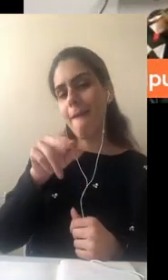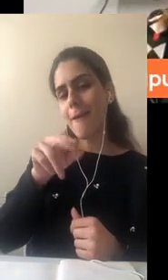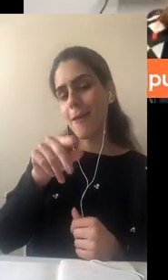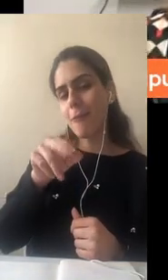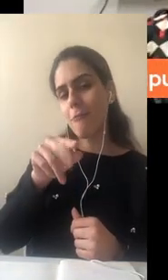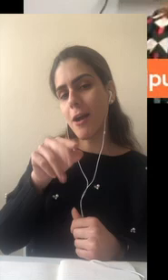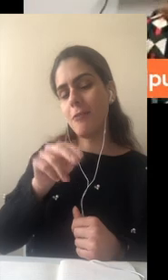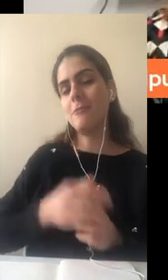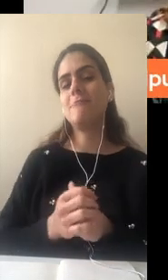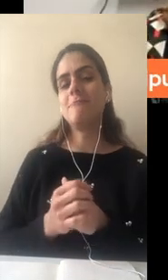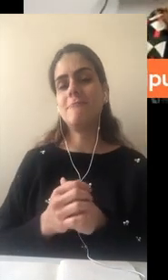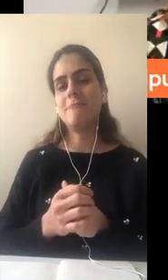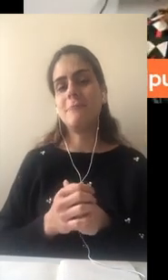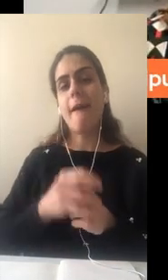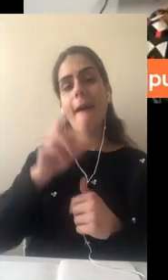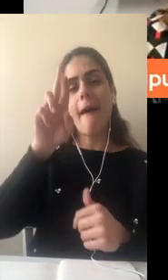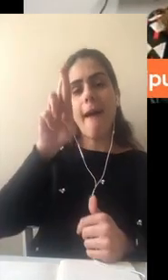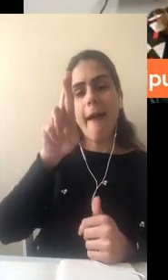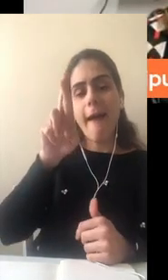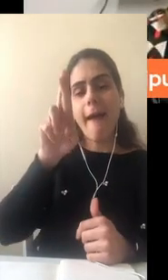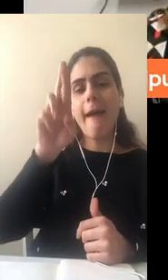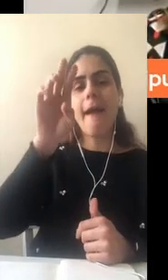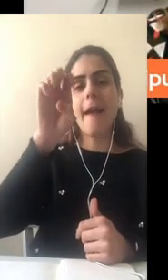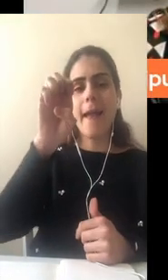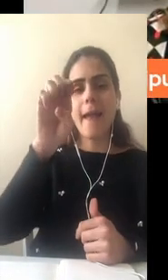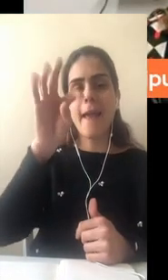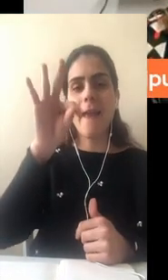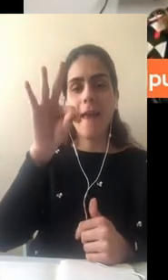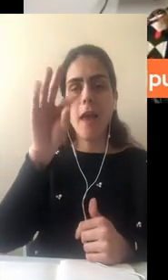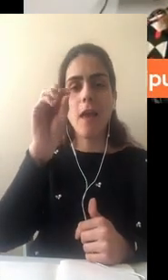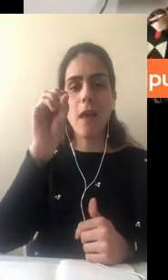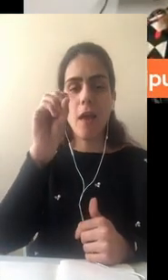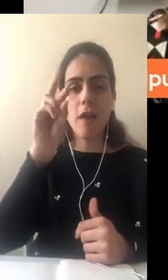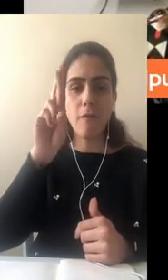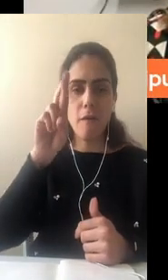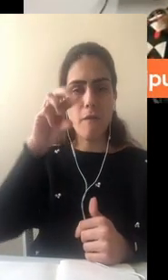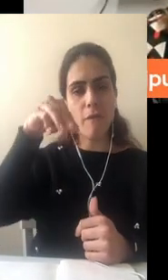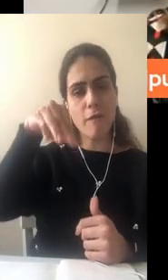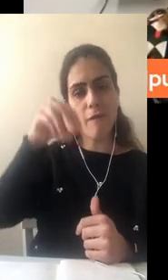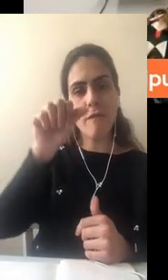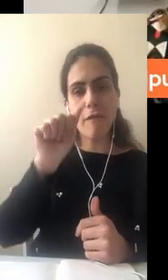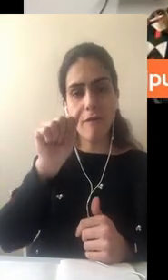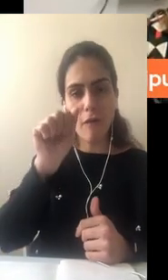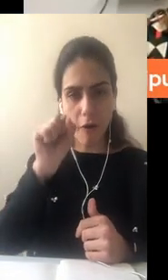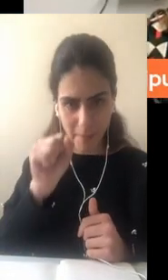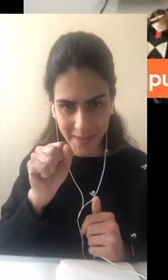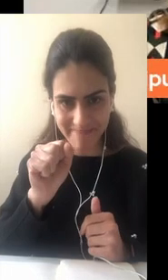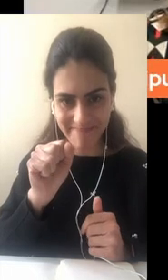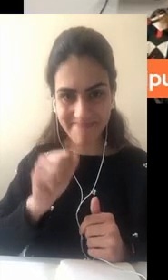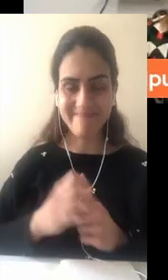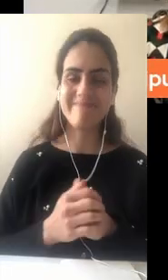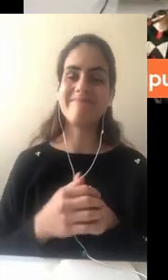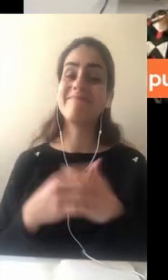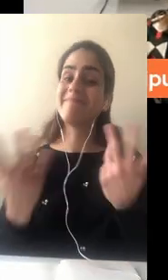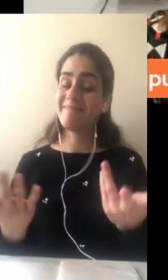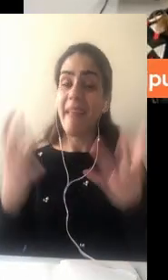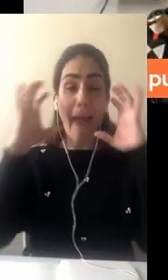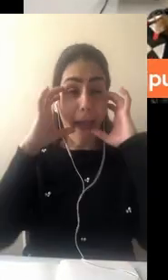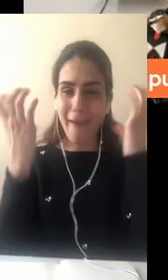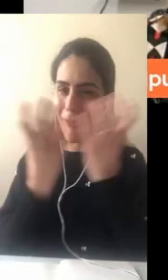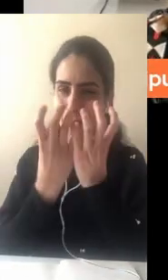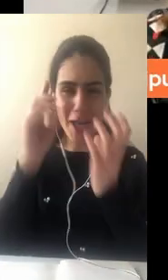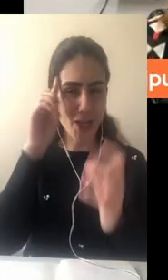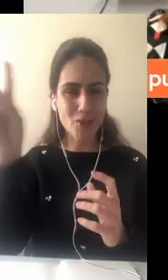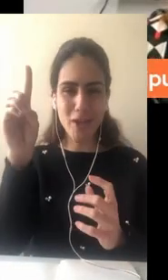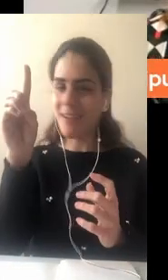data e fale, sexto ponto, para nós esse dia não é do Halloween. Para nós é o